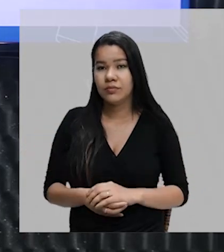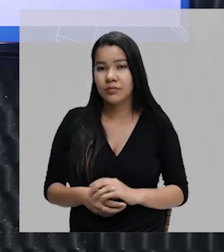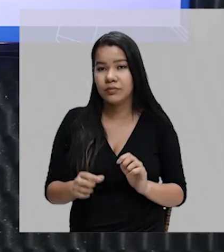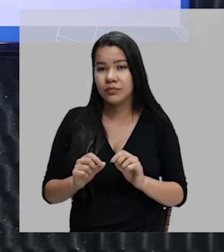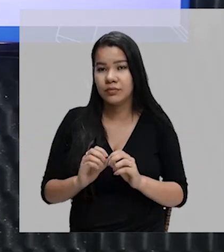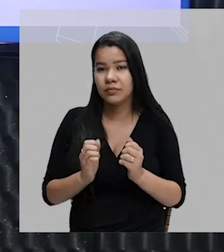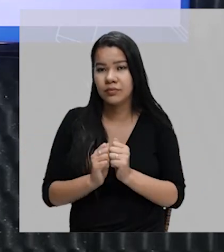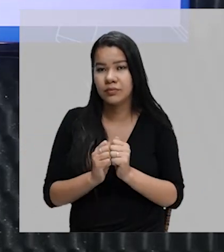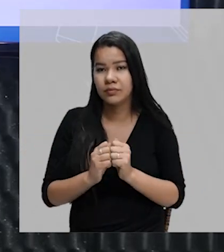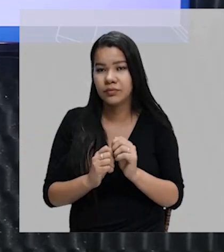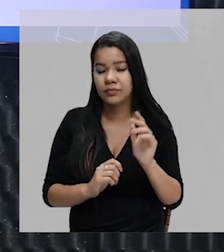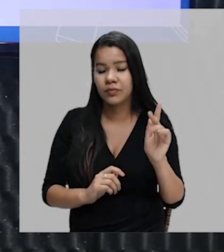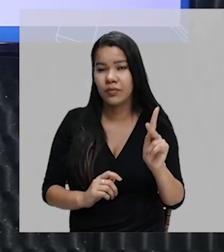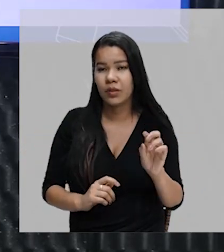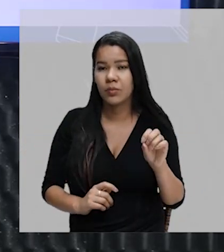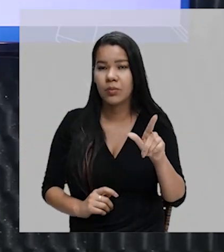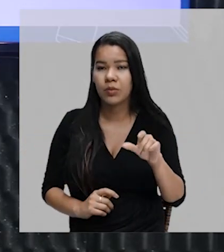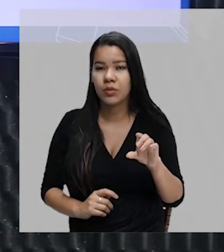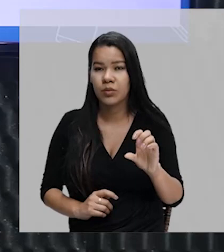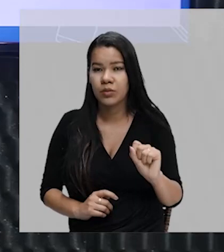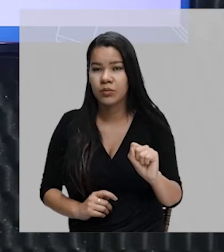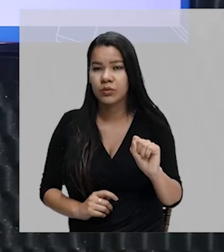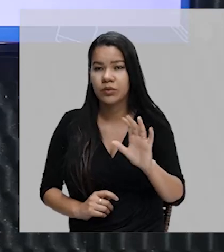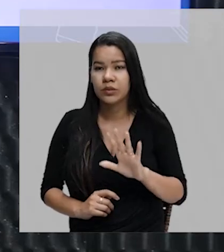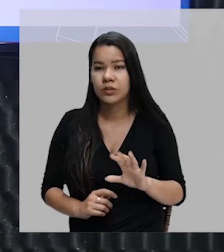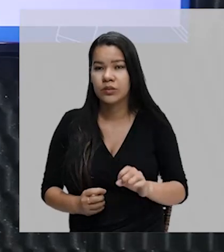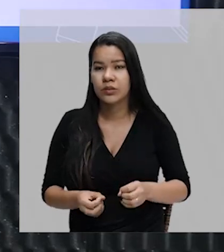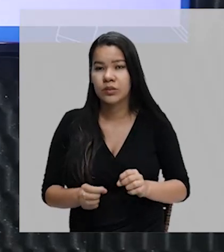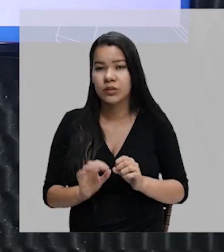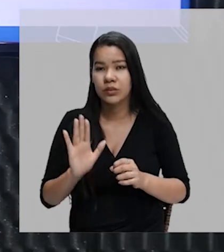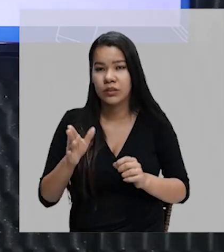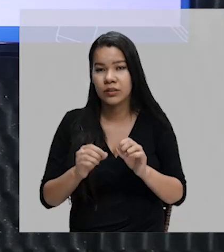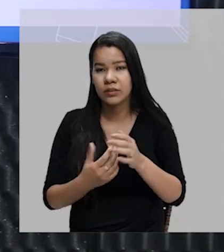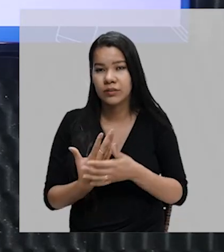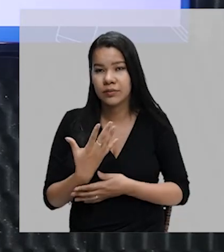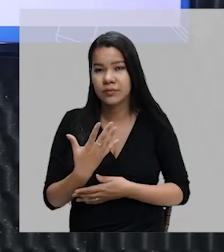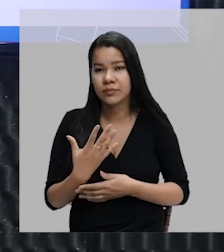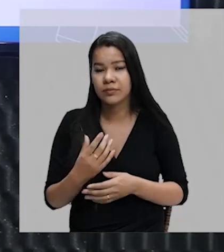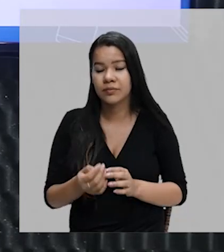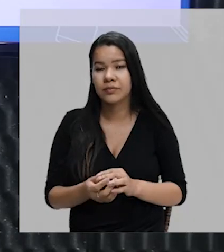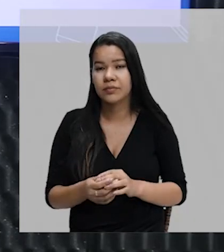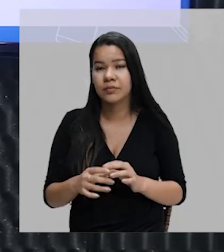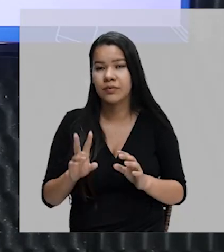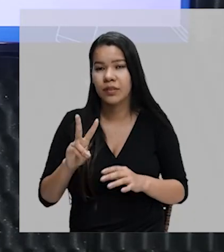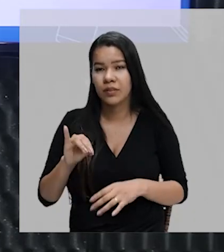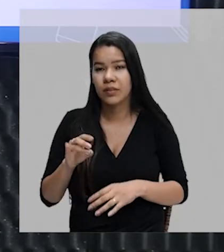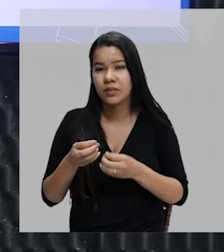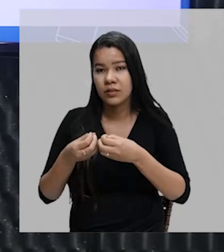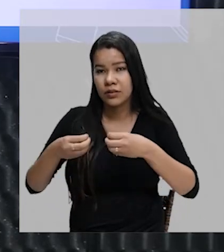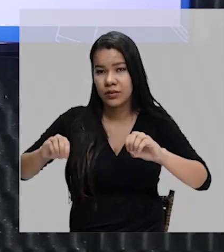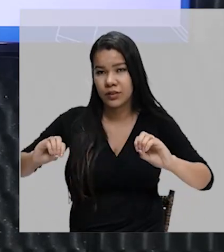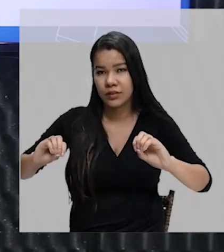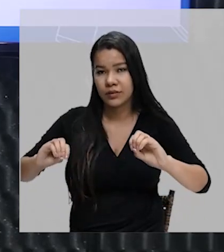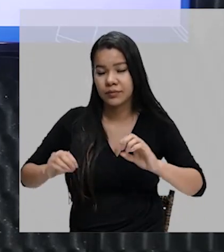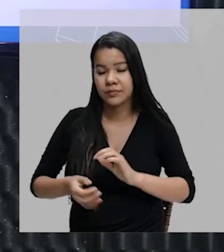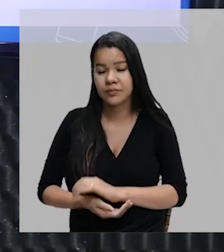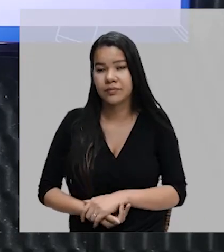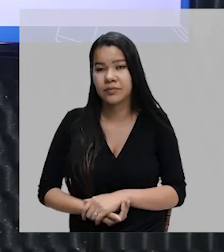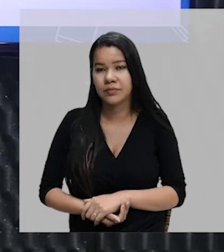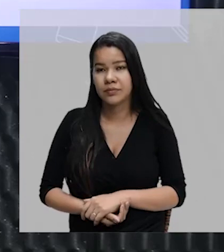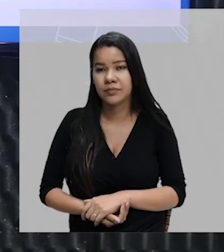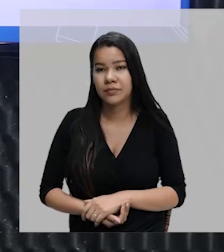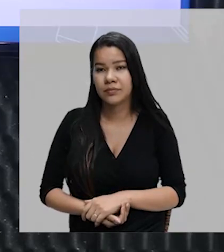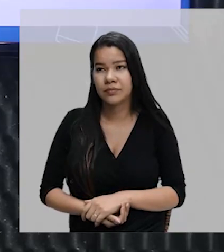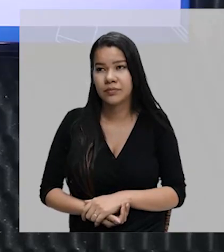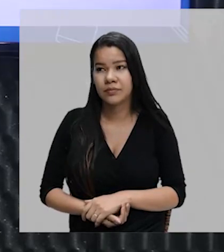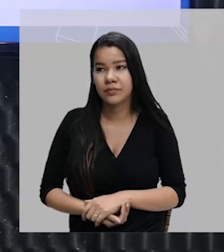fazer com que os polos, né? O polo da espira, o polo gerado pela espira e o polo do ímã, eles irão se afastar, irão, né? Terão